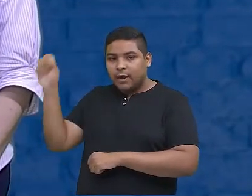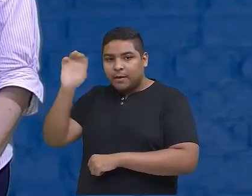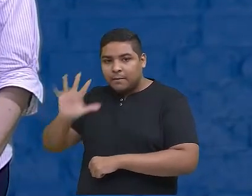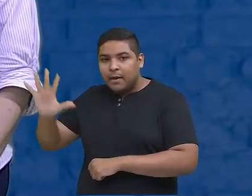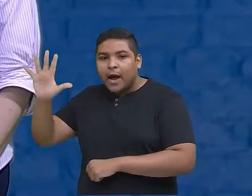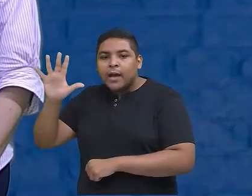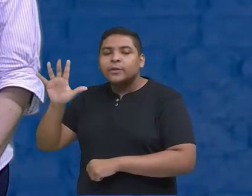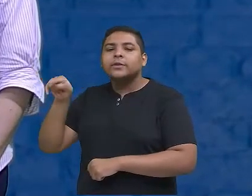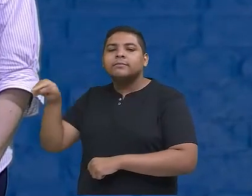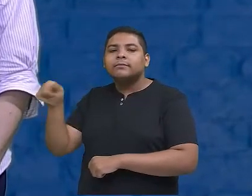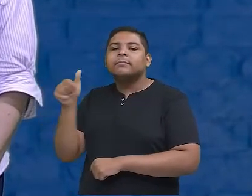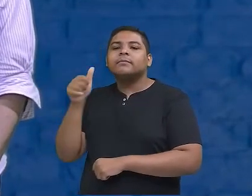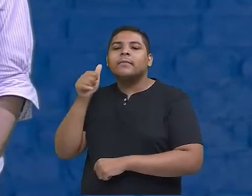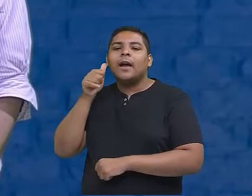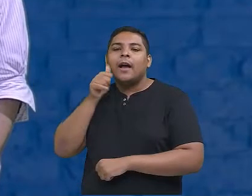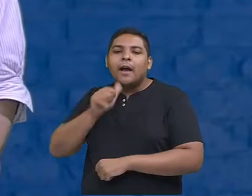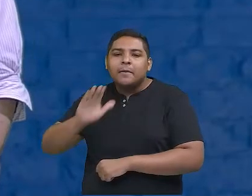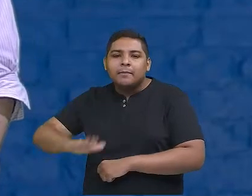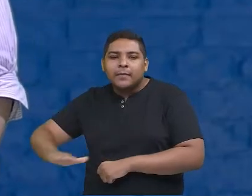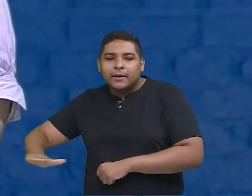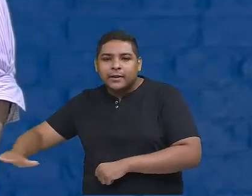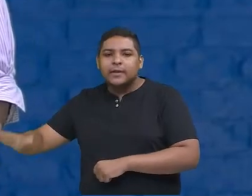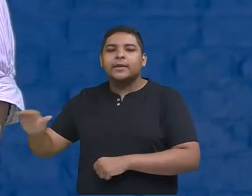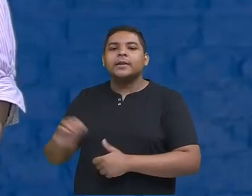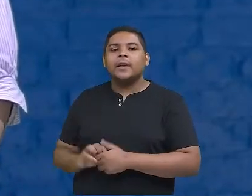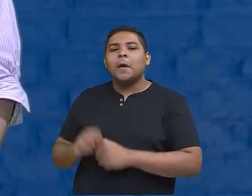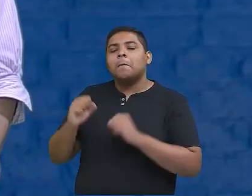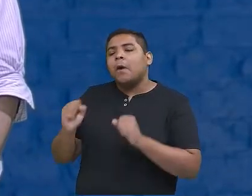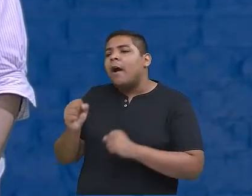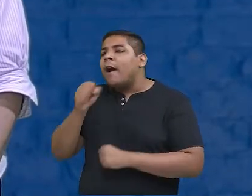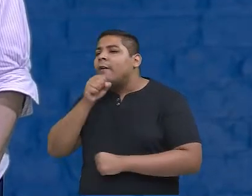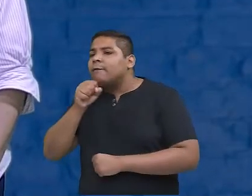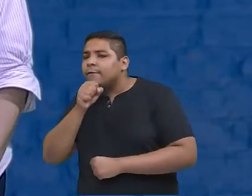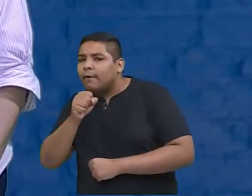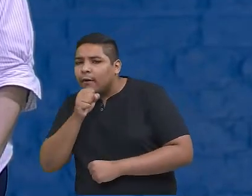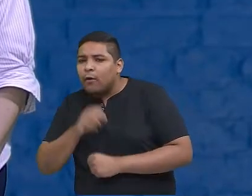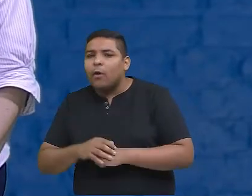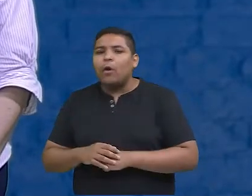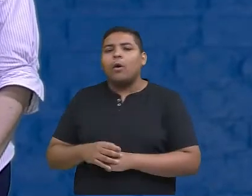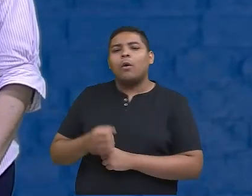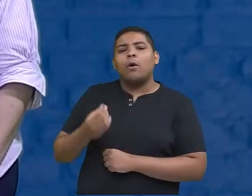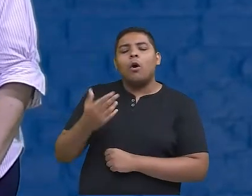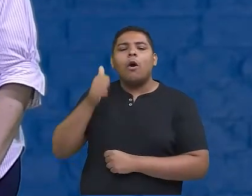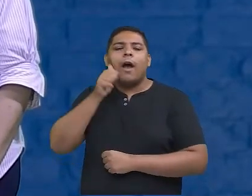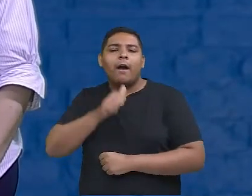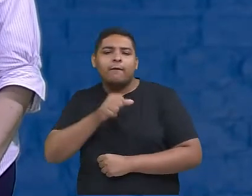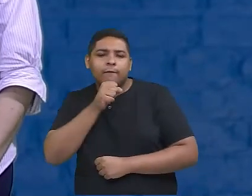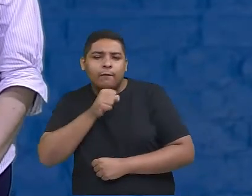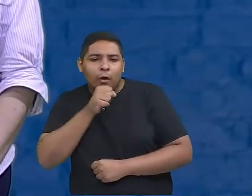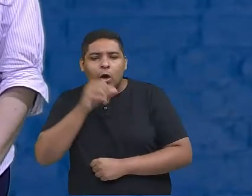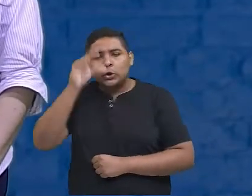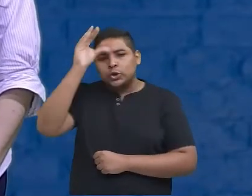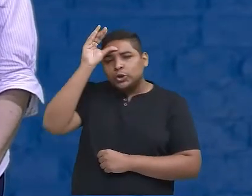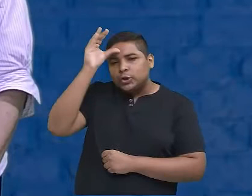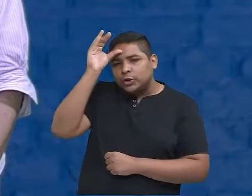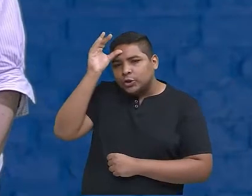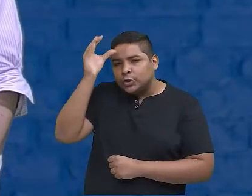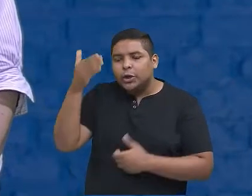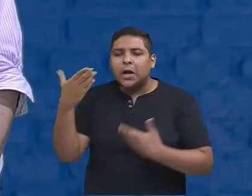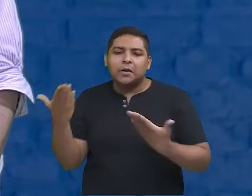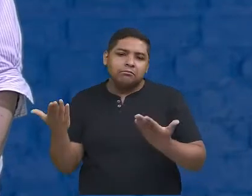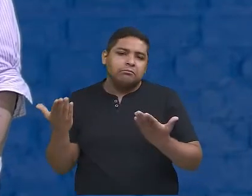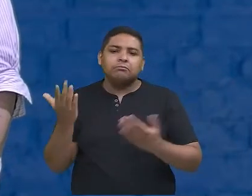dá a impressão que ela está pedindo a bênção. Pode ser do avô, pode ser da avó, da tia. Então